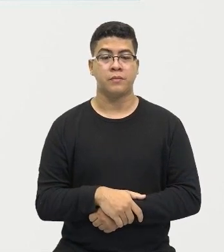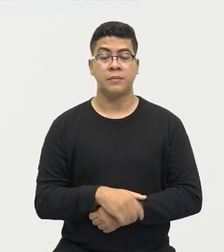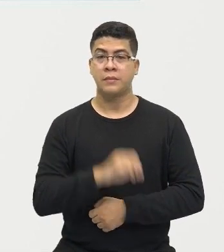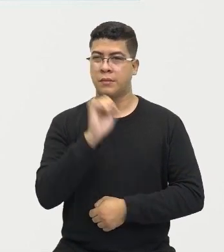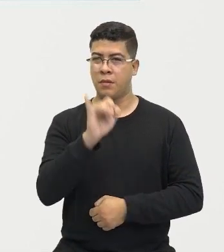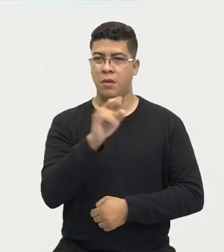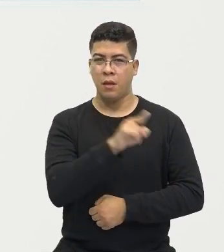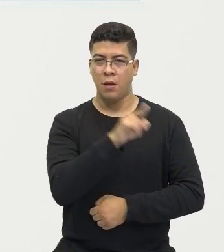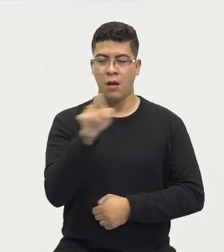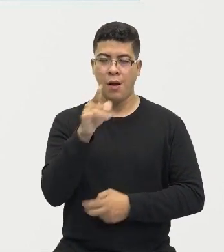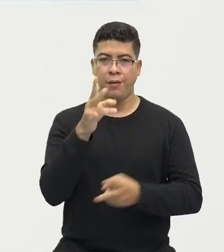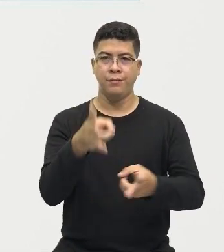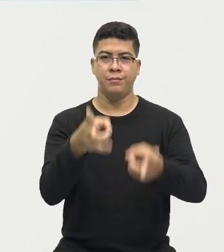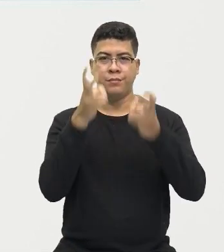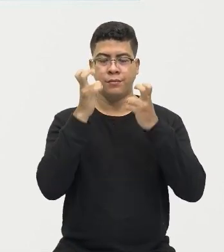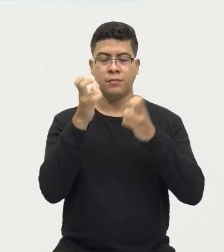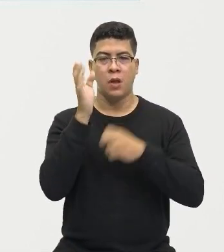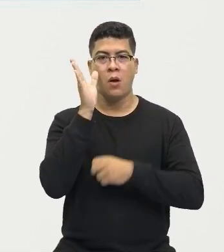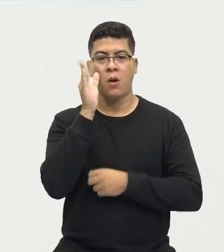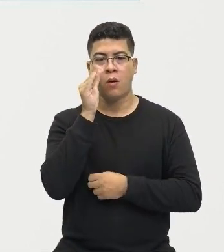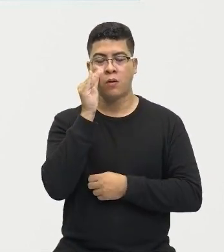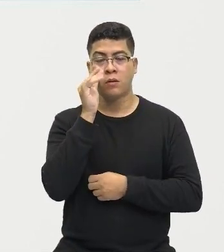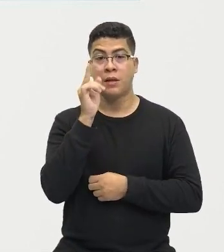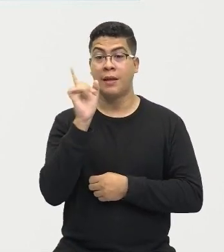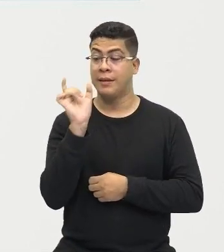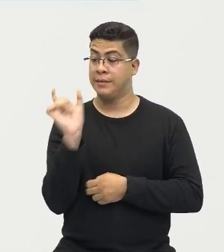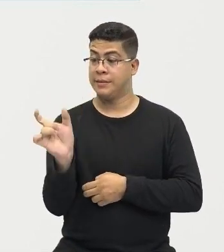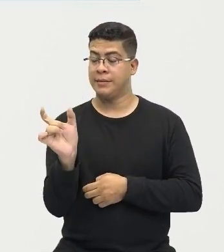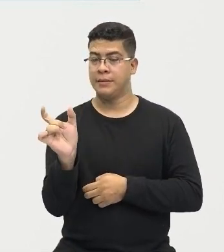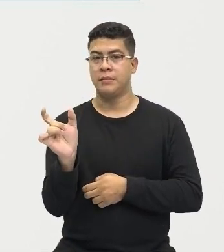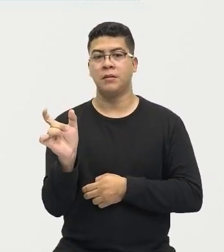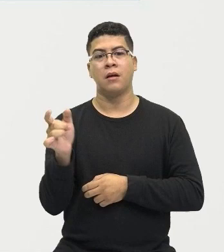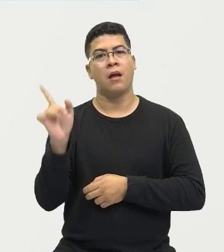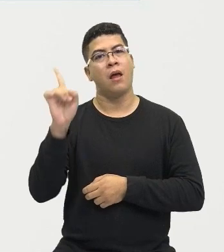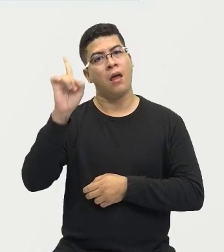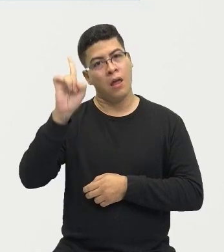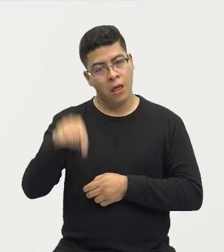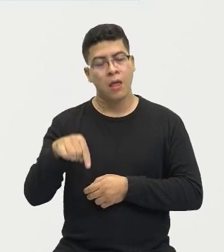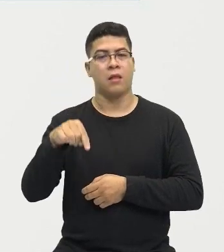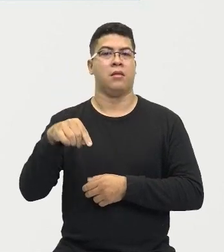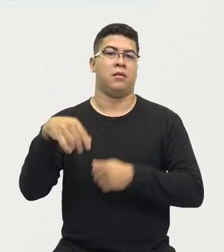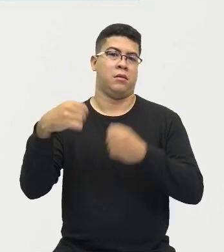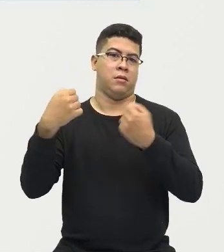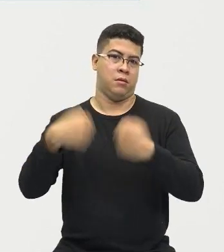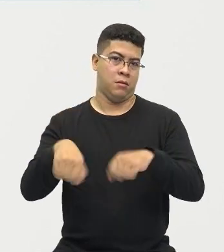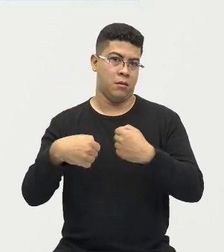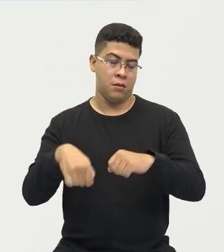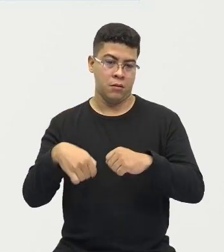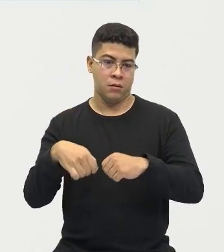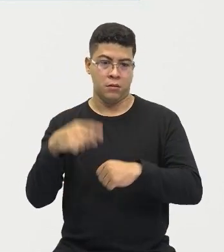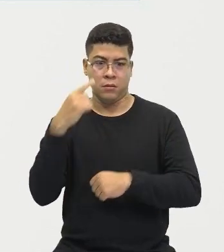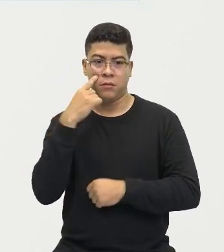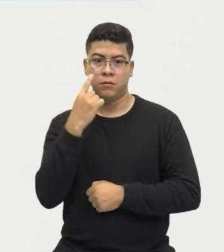você observar nessa oração aqui, ó, é necessário, temos um verbo de ligação,